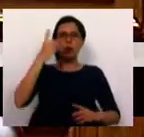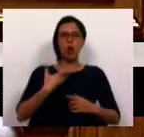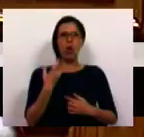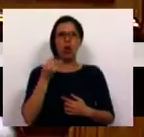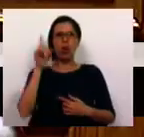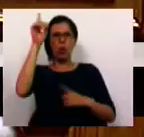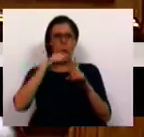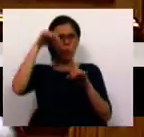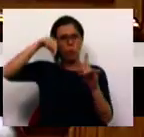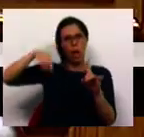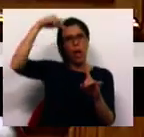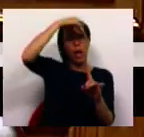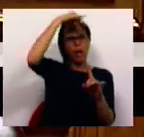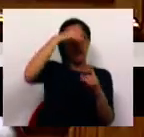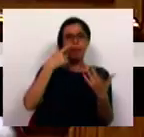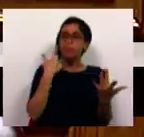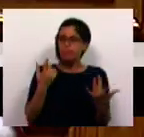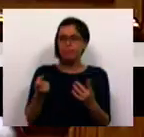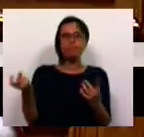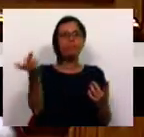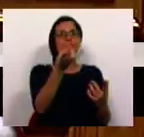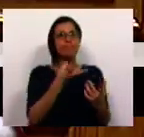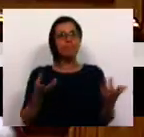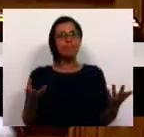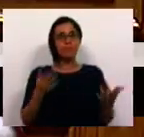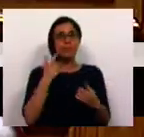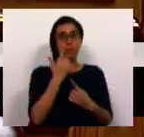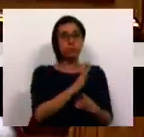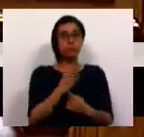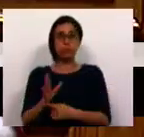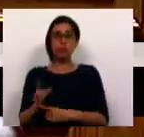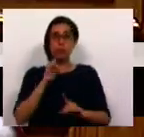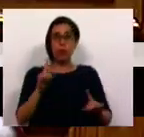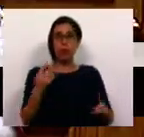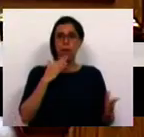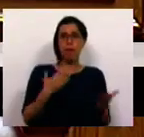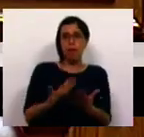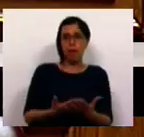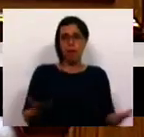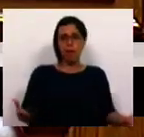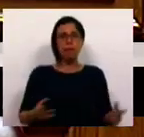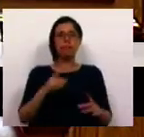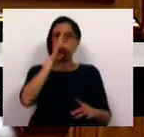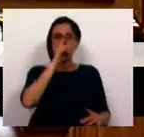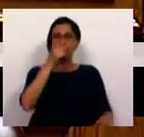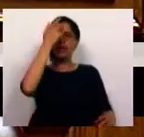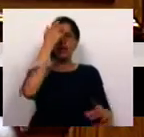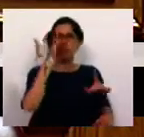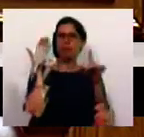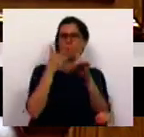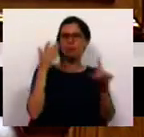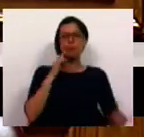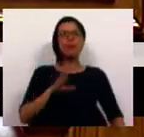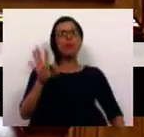vamos para o Alentejo e encontramos vários exemplos que poderiam ser dados. Talvez vos deva lembrar